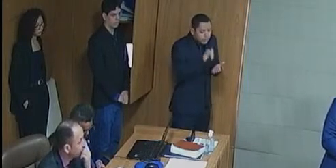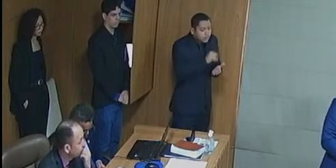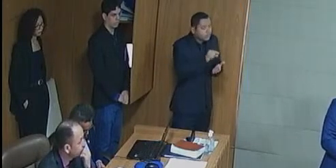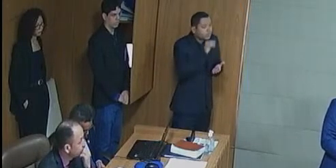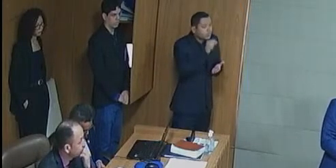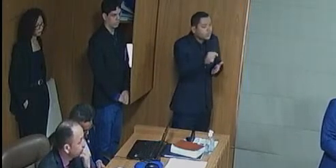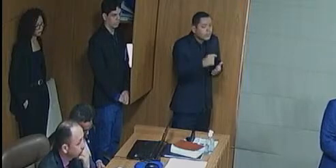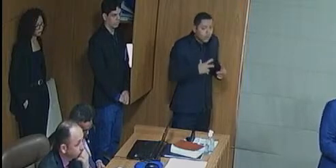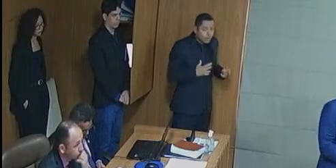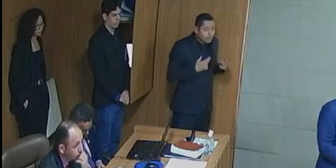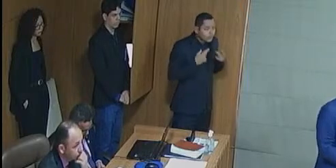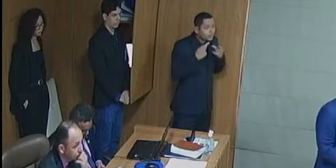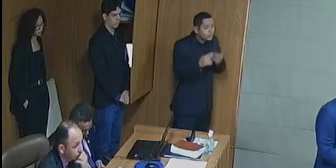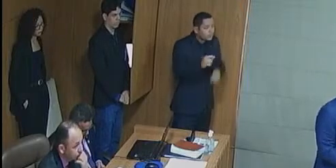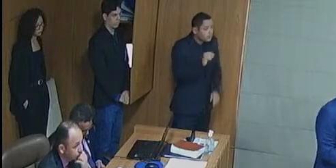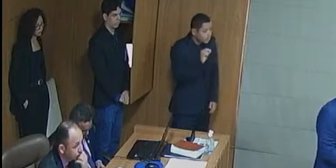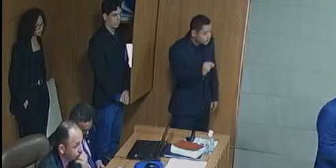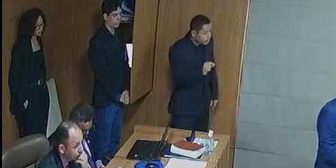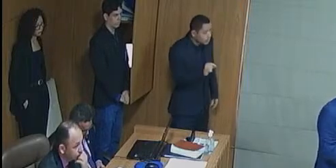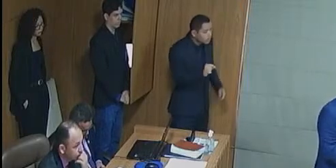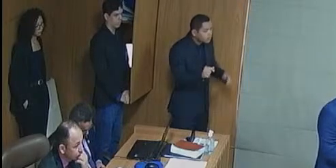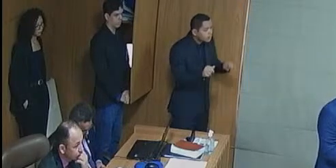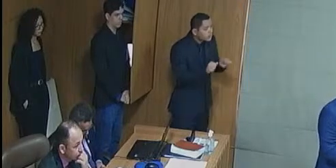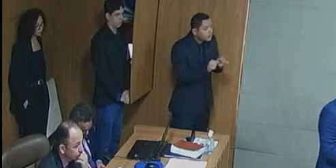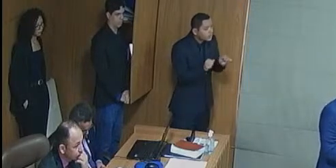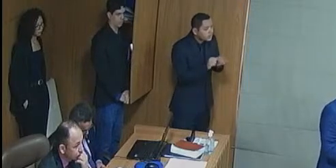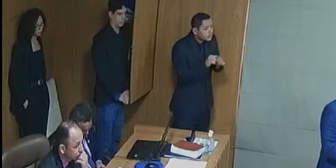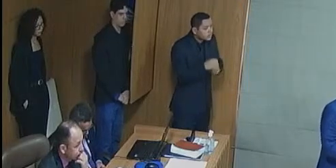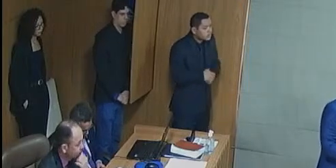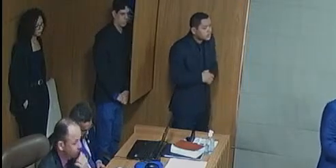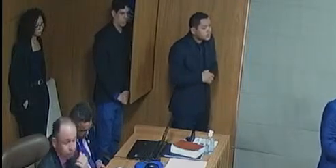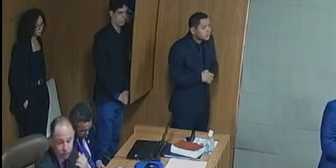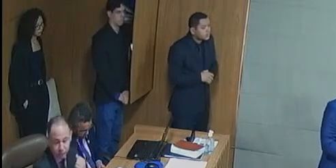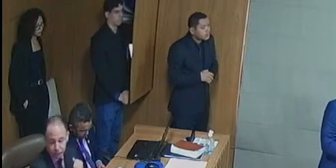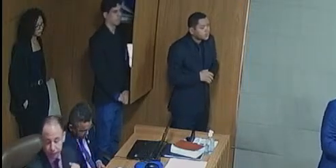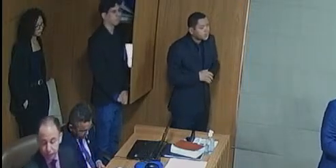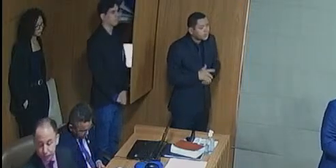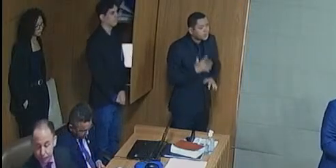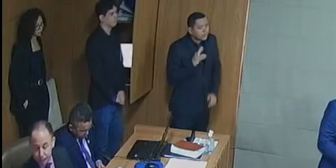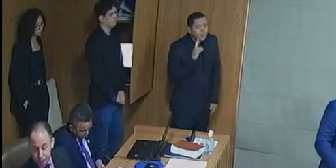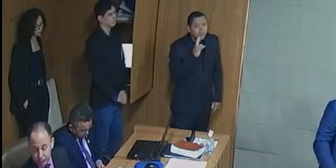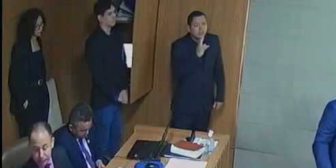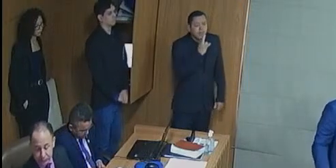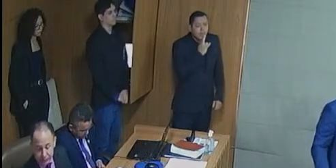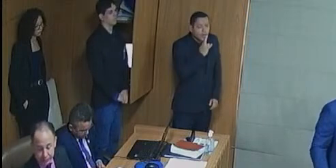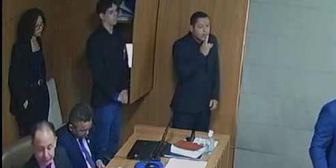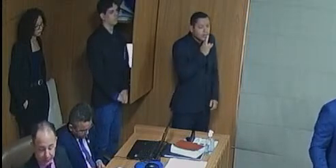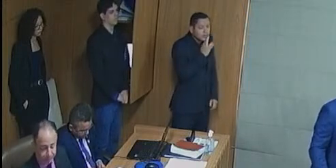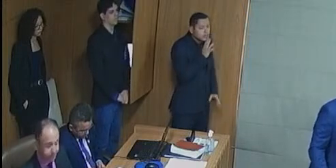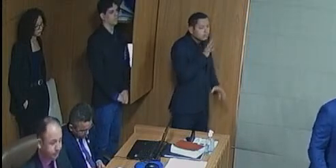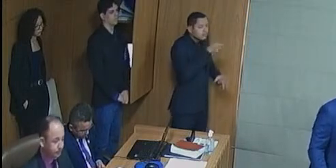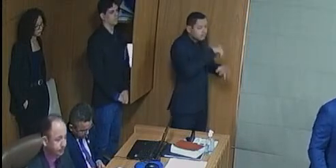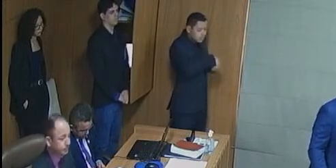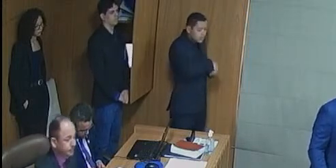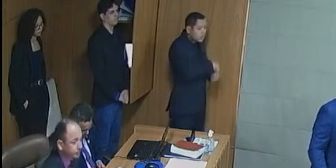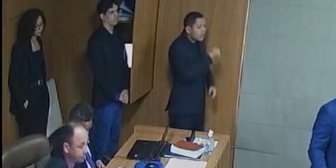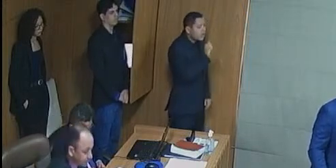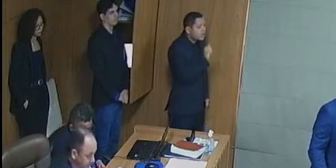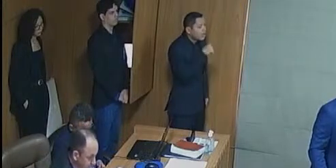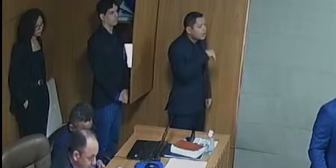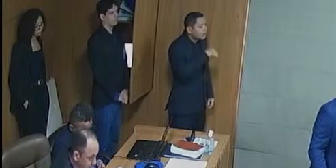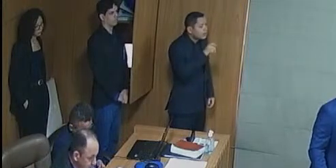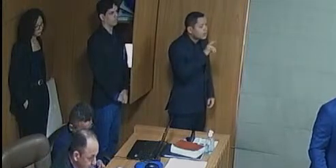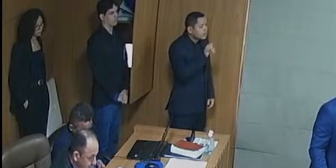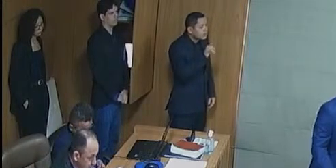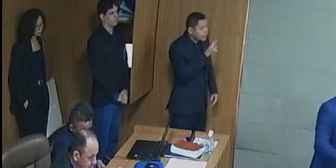convite para eu ir no restaurante Amendoeira restaurante